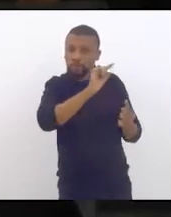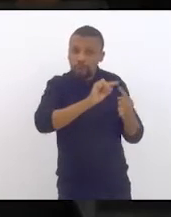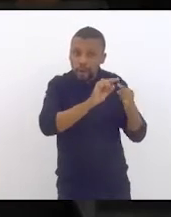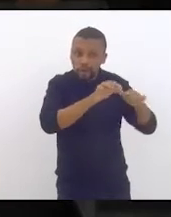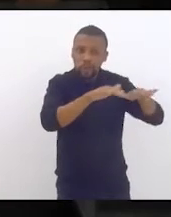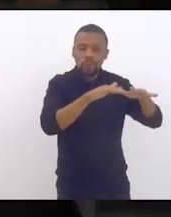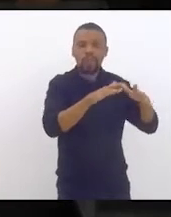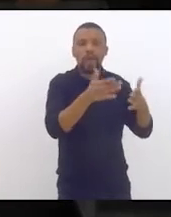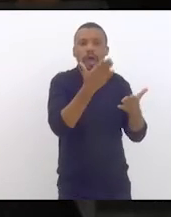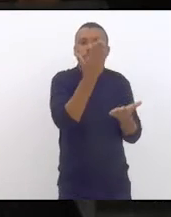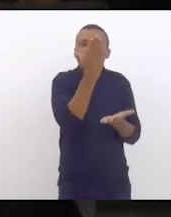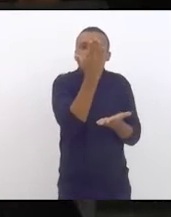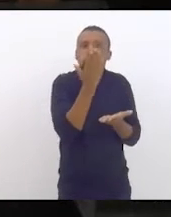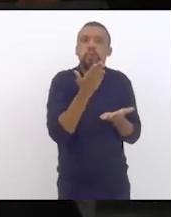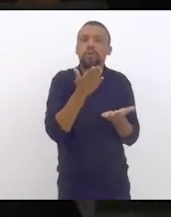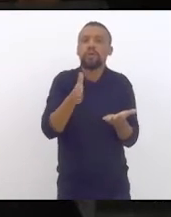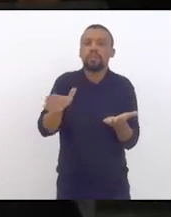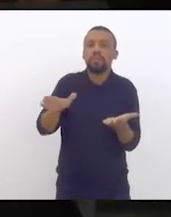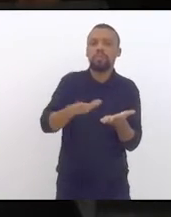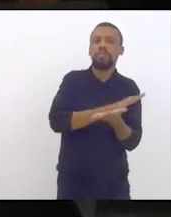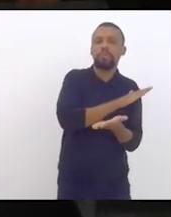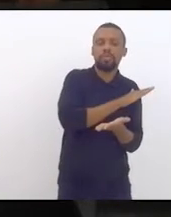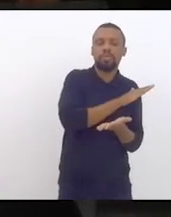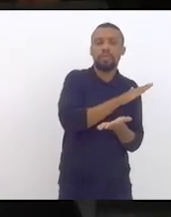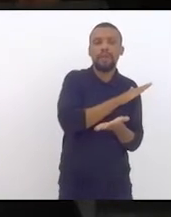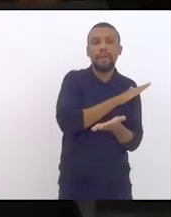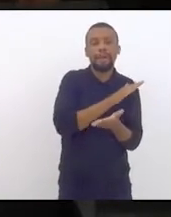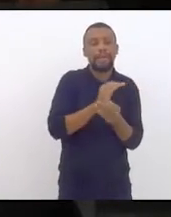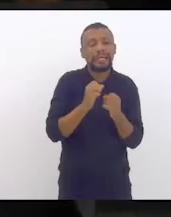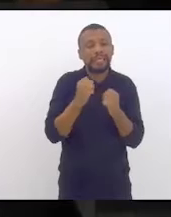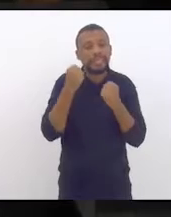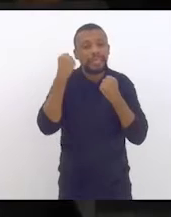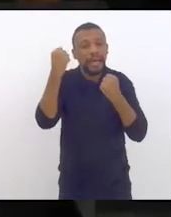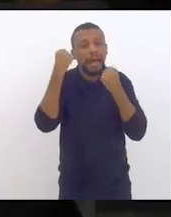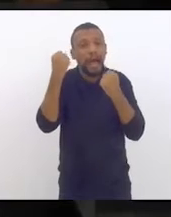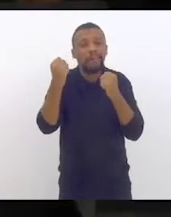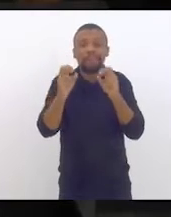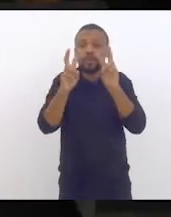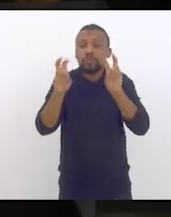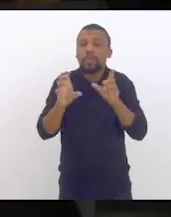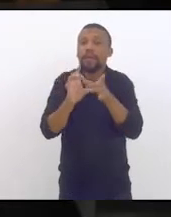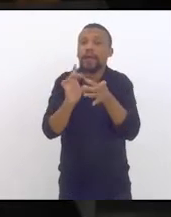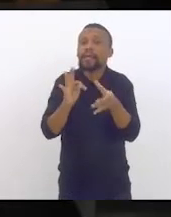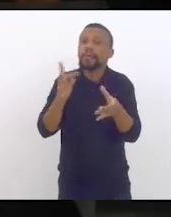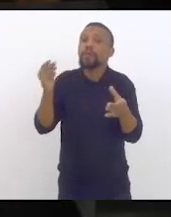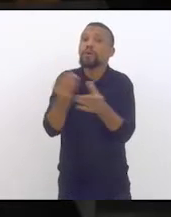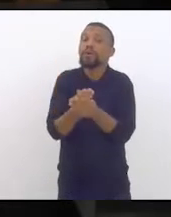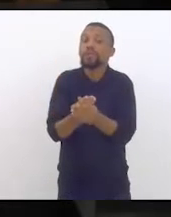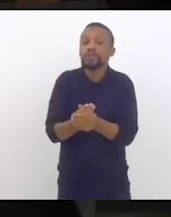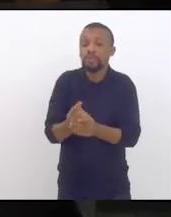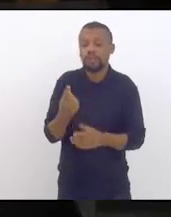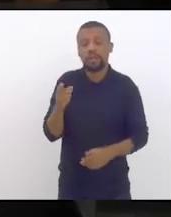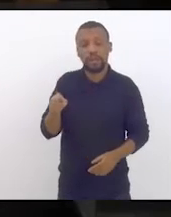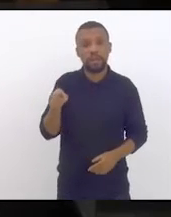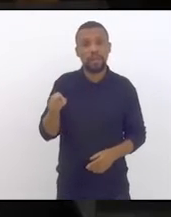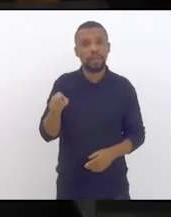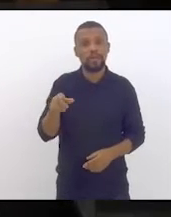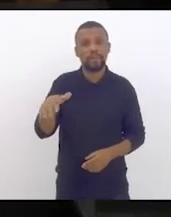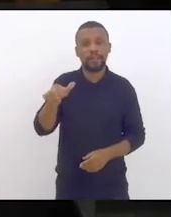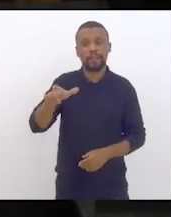se esvai e mais graves em relação a democracia que um fica tendo